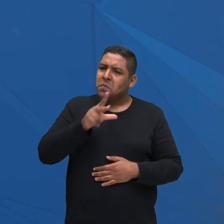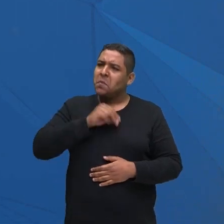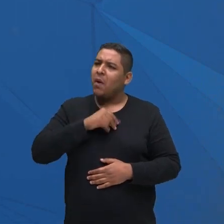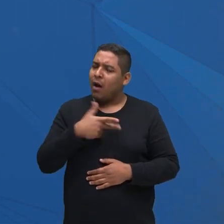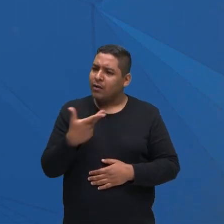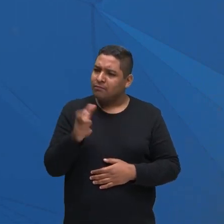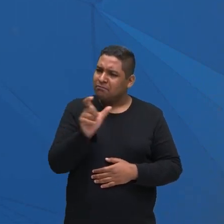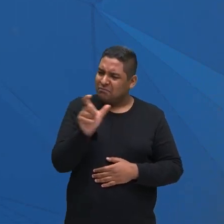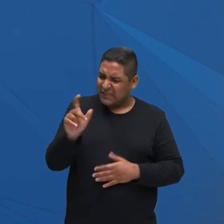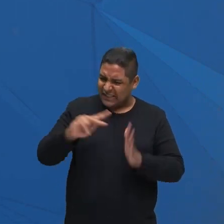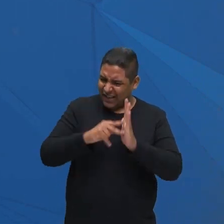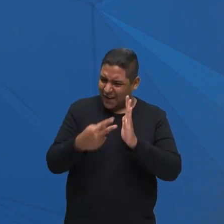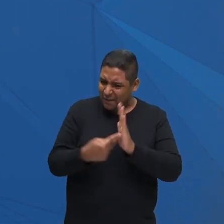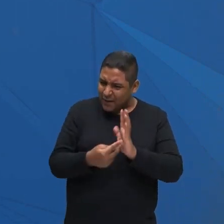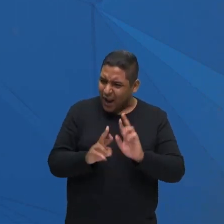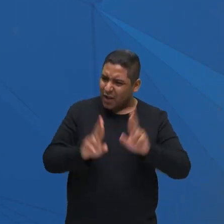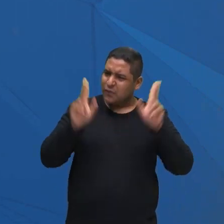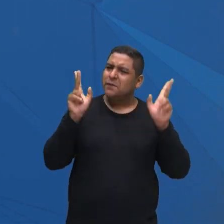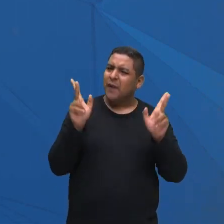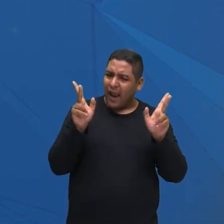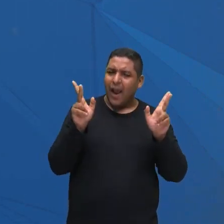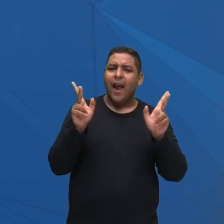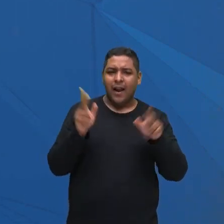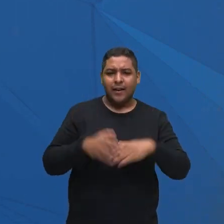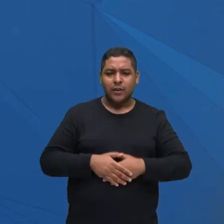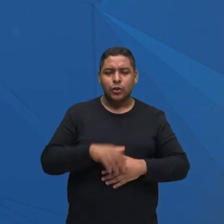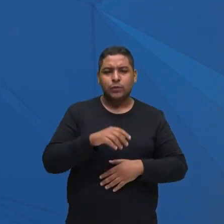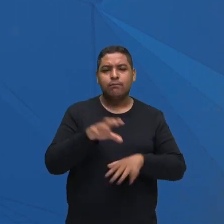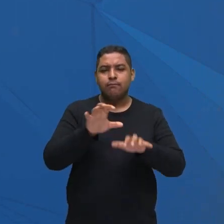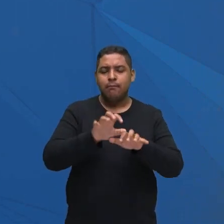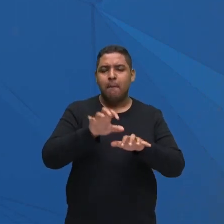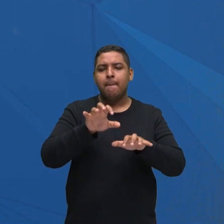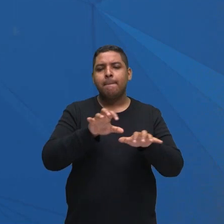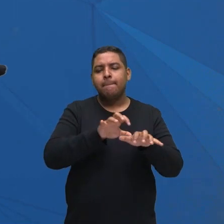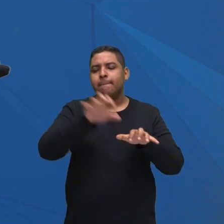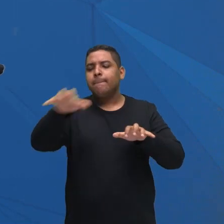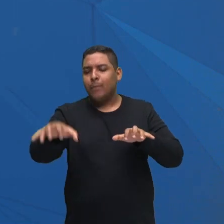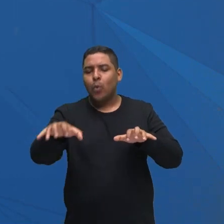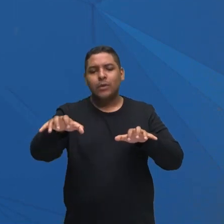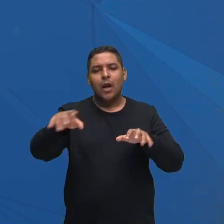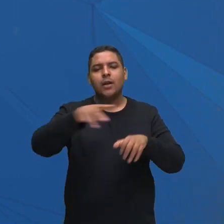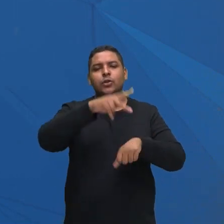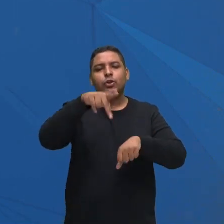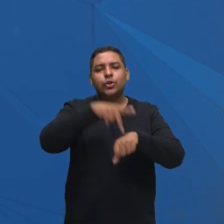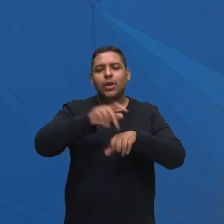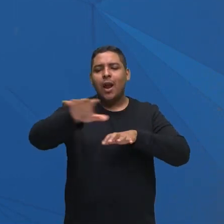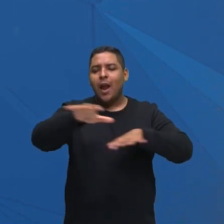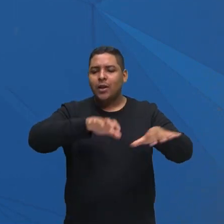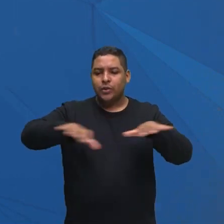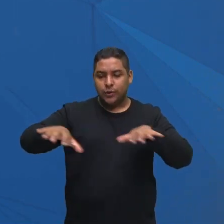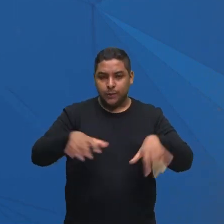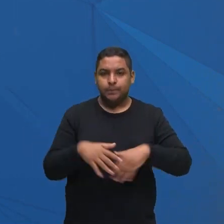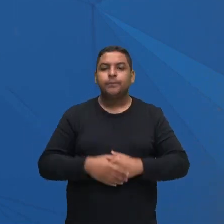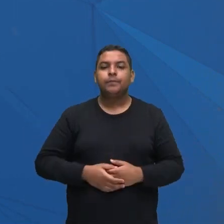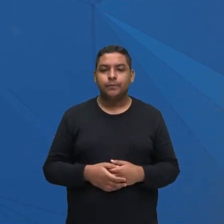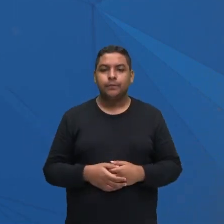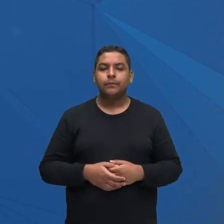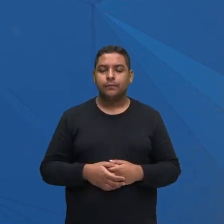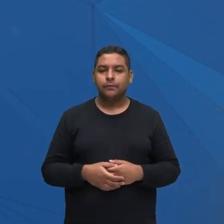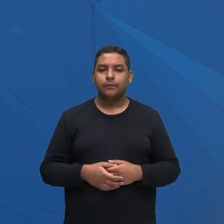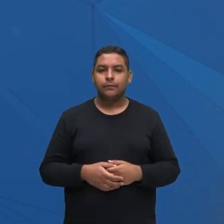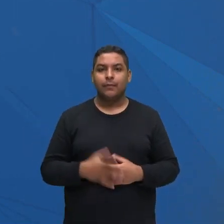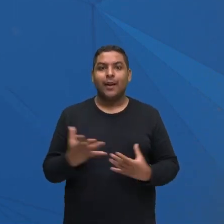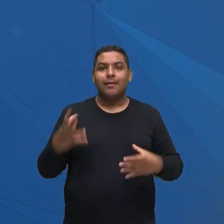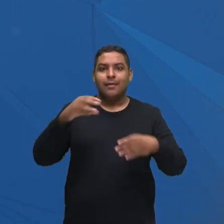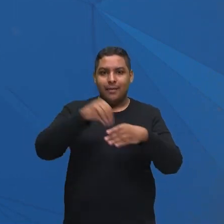país, de estado, de cidade ou até mesmo de regiões que são próprias do mesmo estado, existem